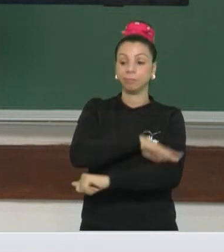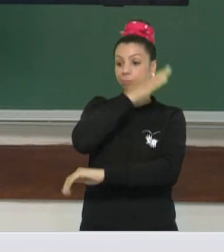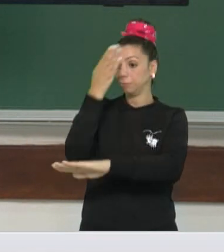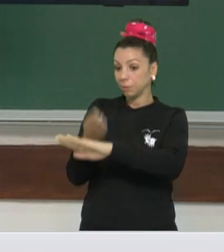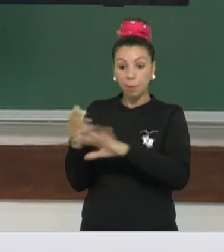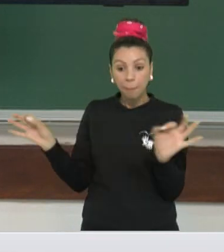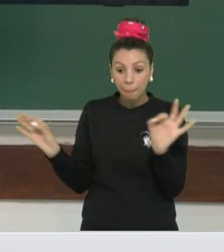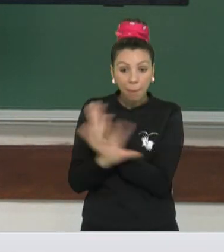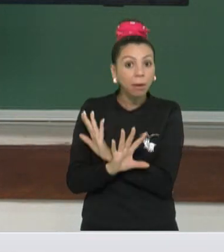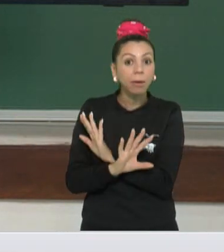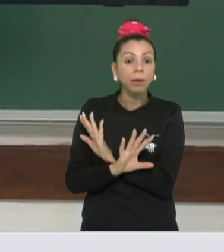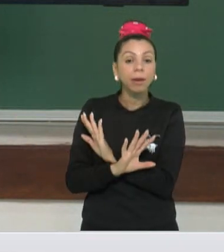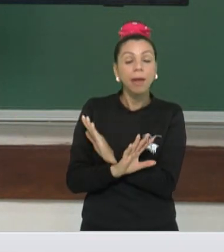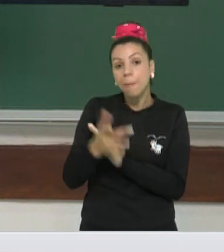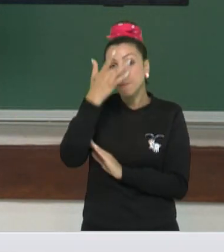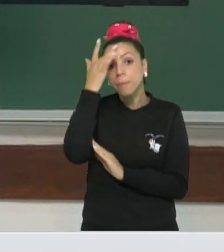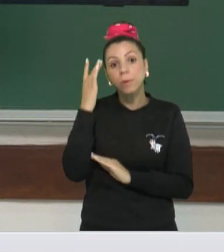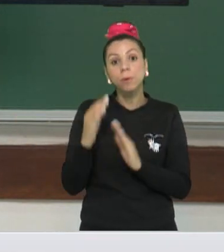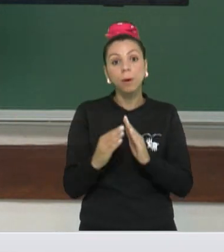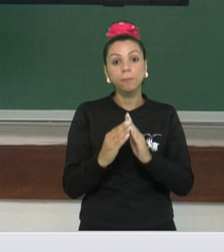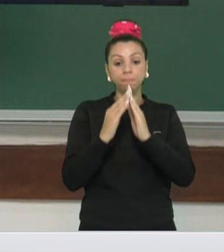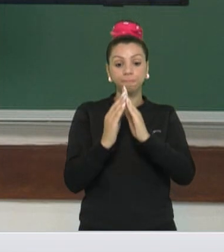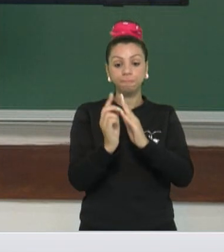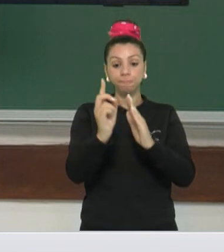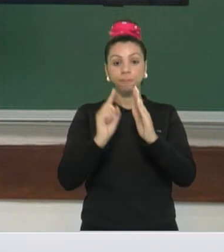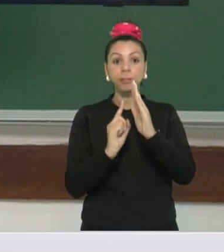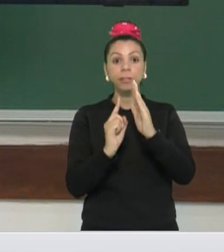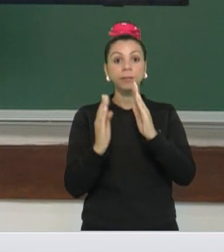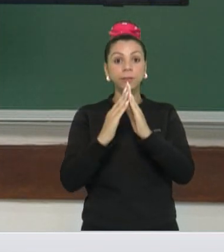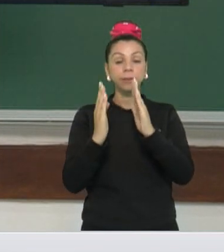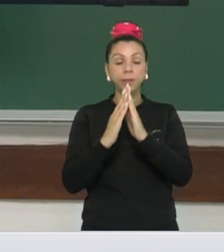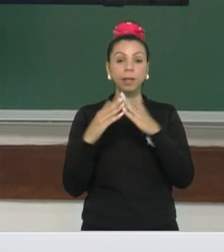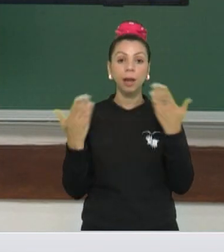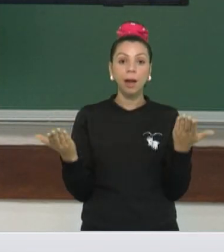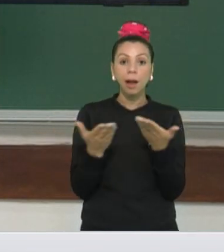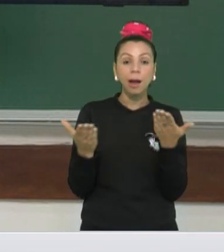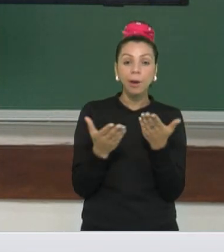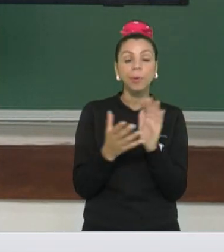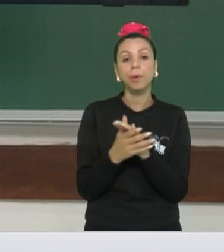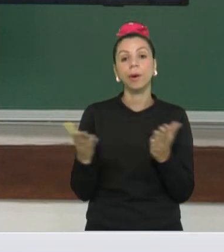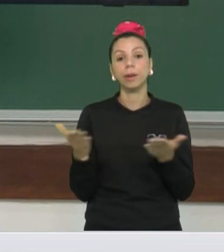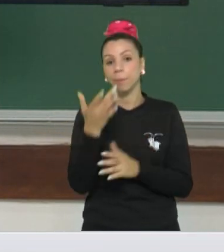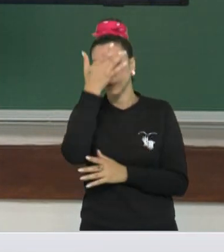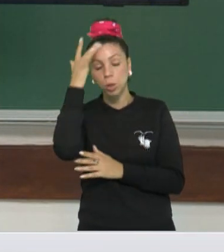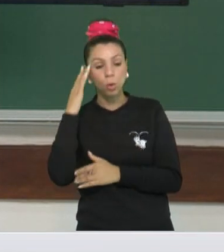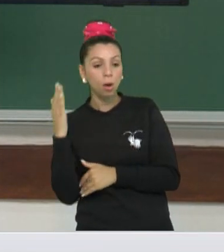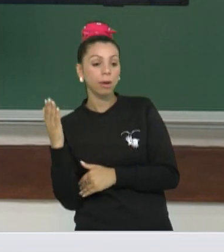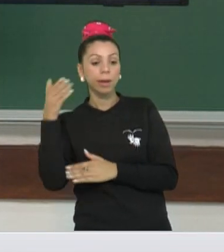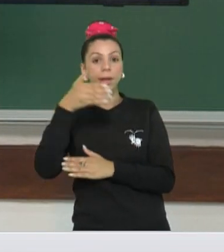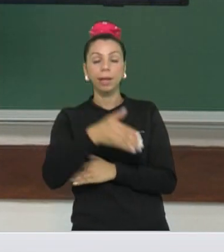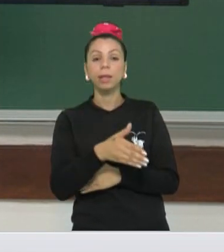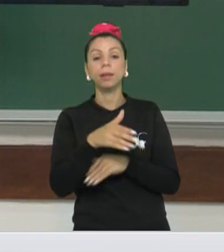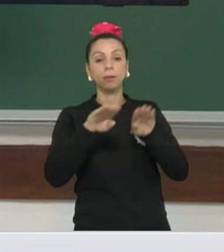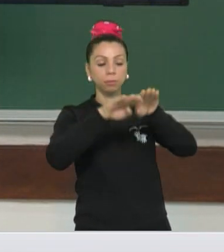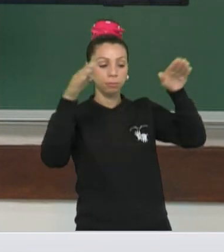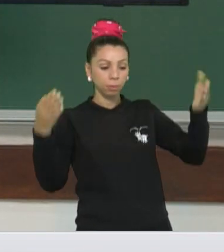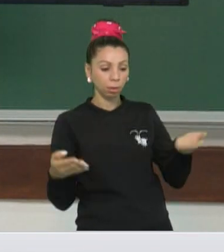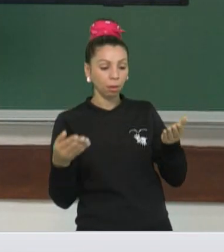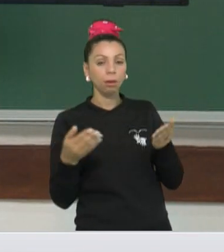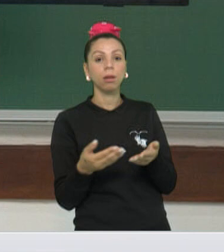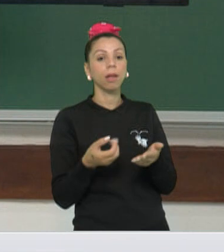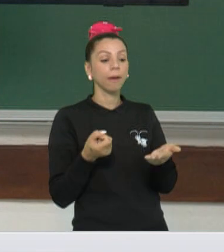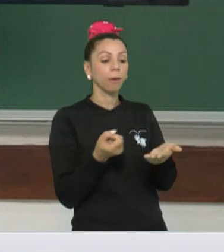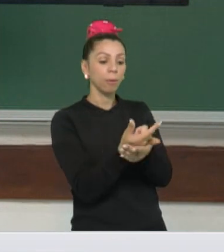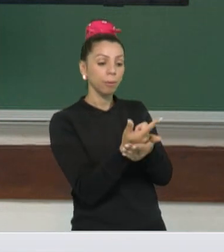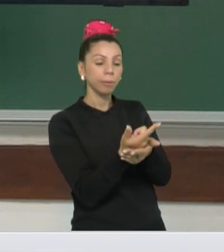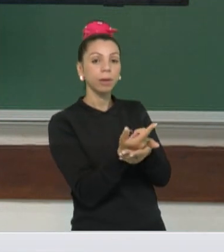teve que fazer? A comida passou a ser servida, o cliente passava e pegava no balcão. Ou então, os motoboys levavam a